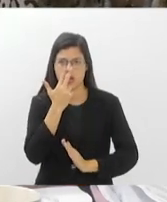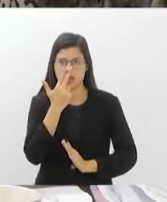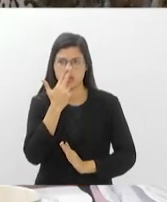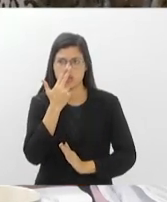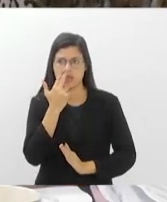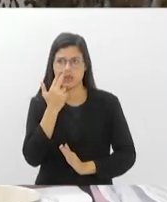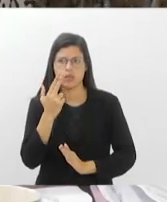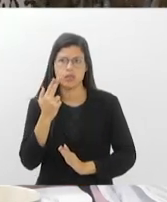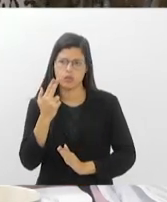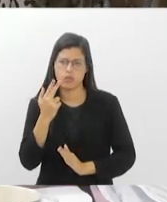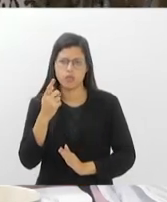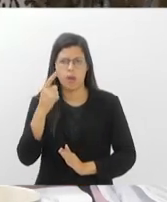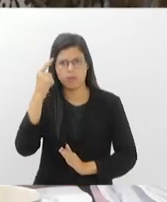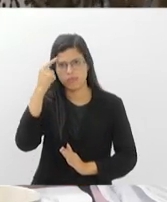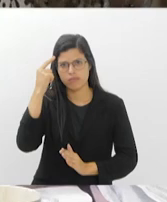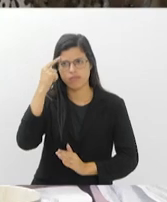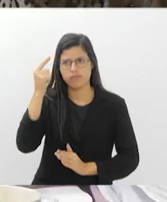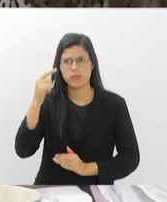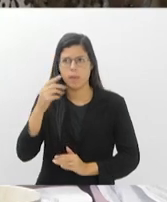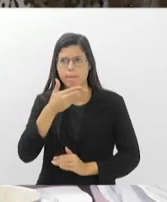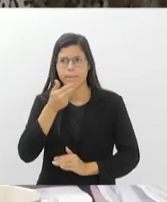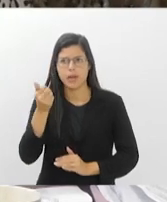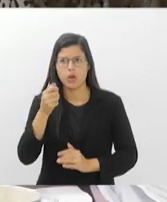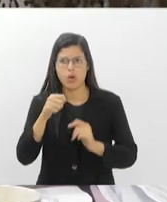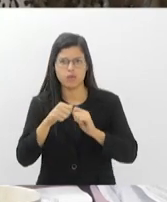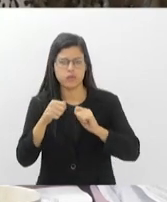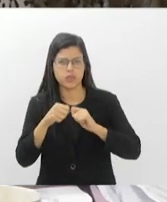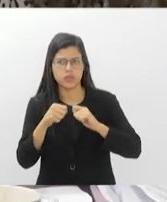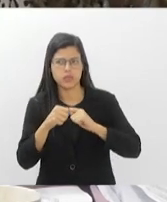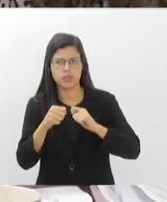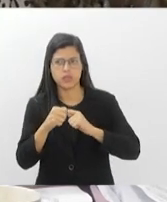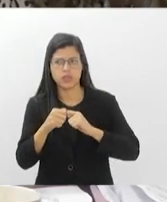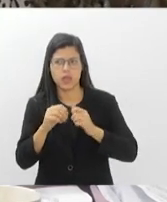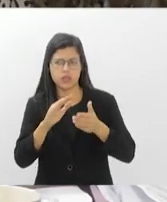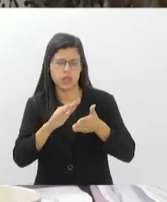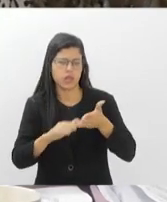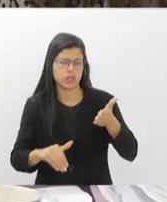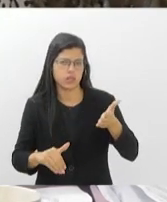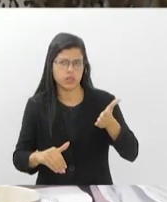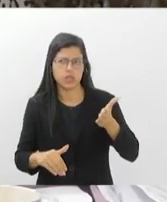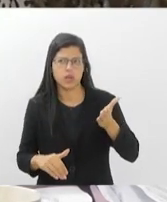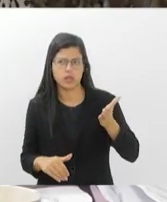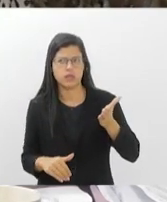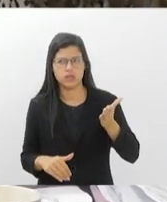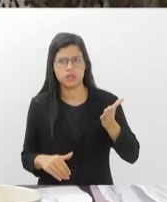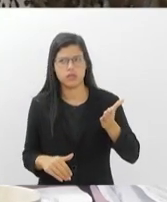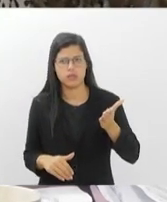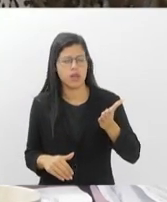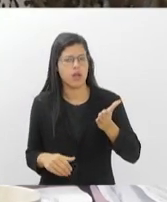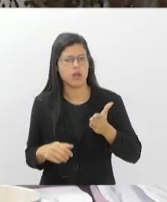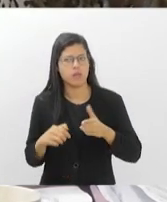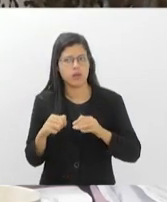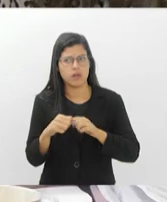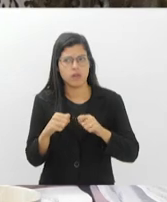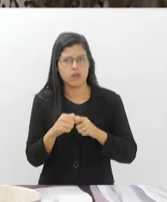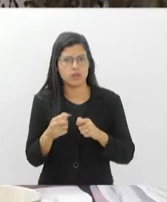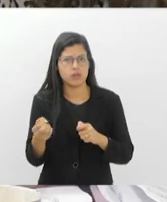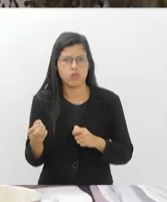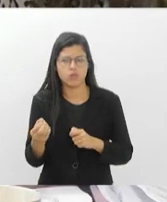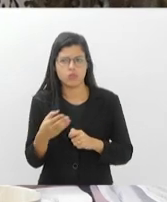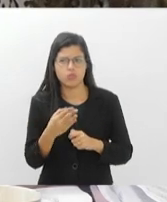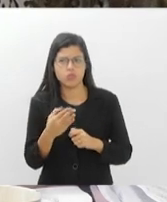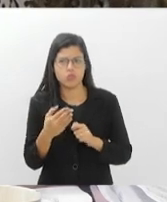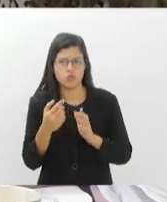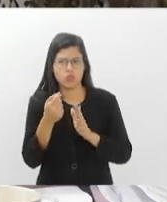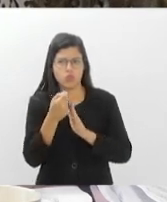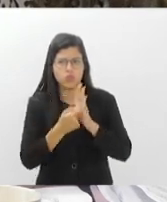apensados, etc. Então, é melhor realmente fazer essa retirada para que se faça uma nova, um novo consenso. Quem tem que